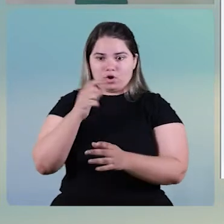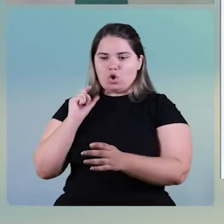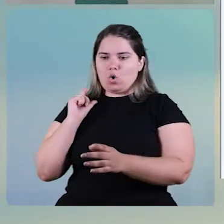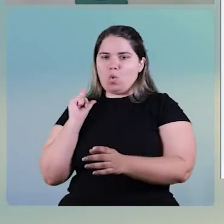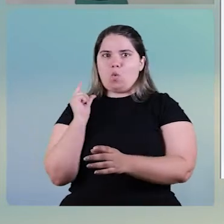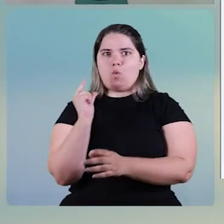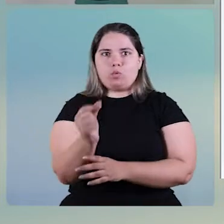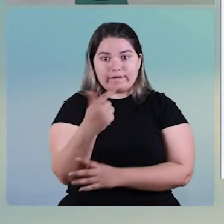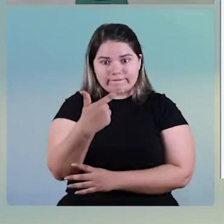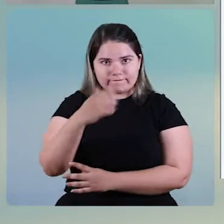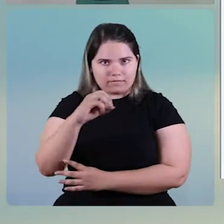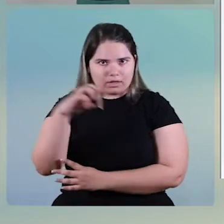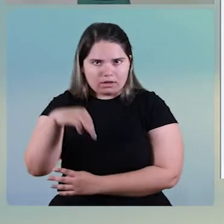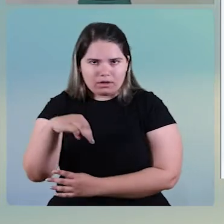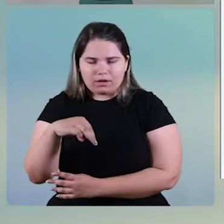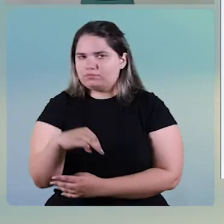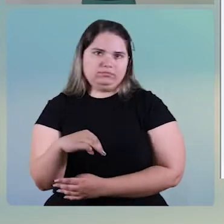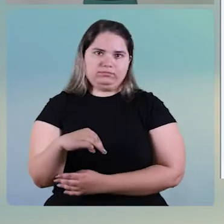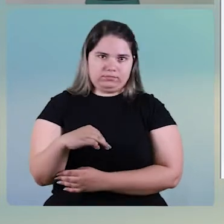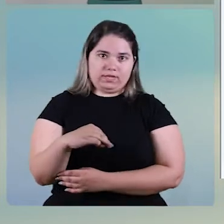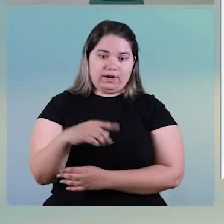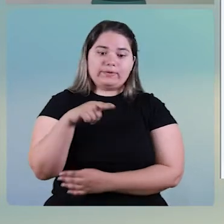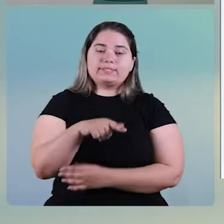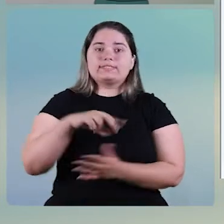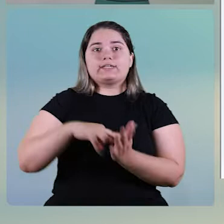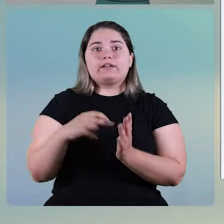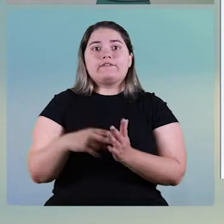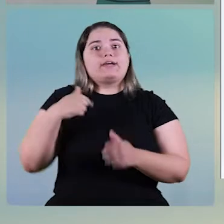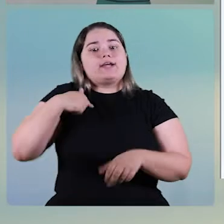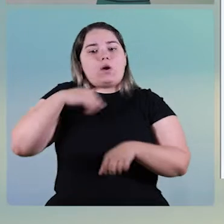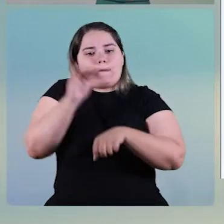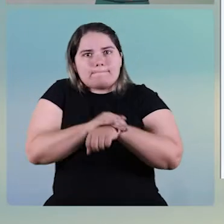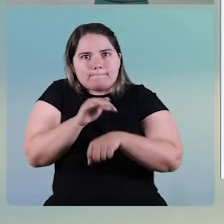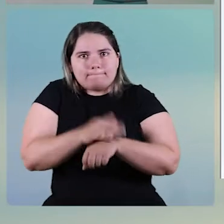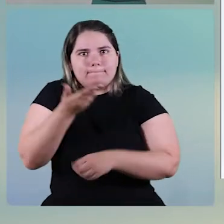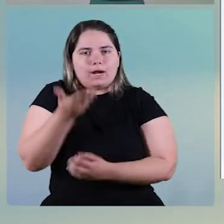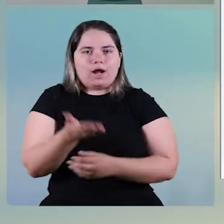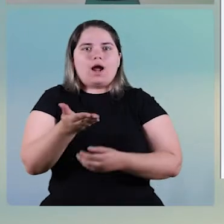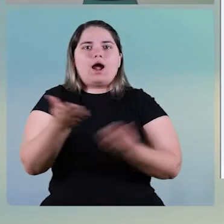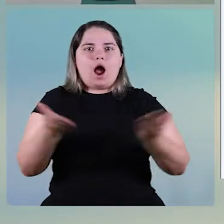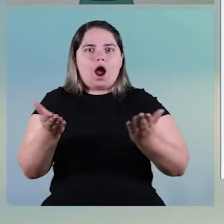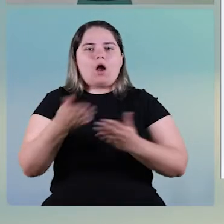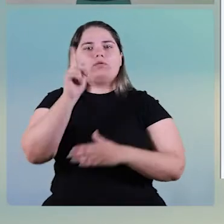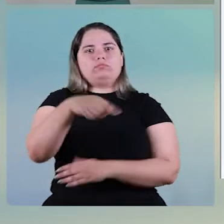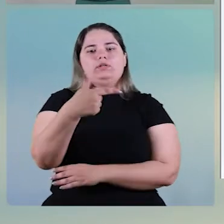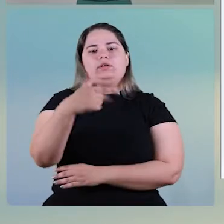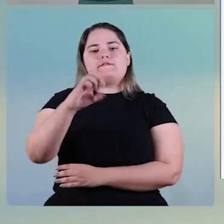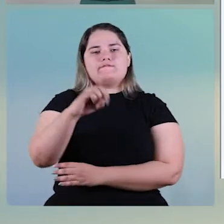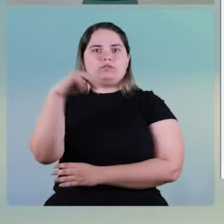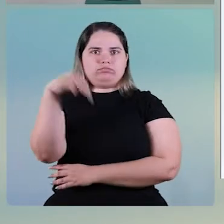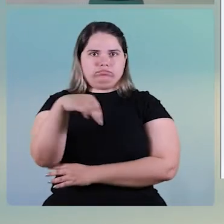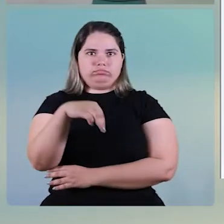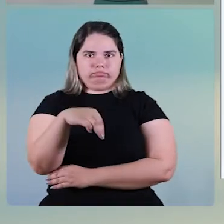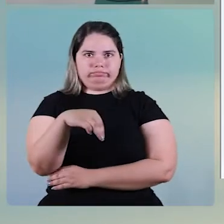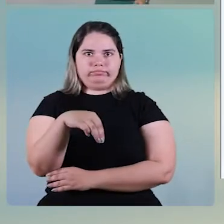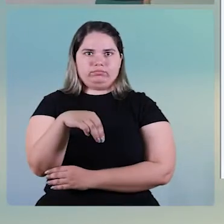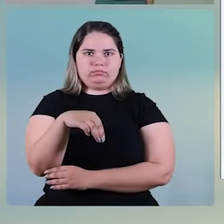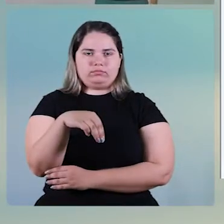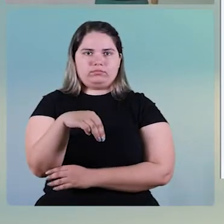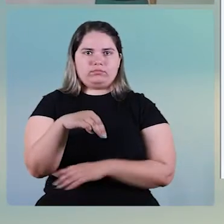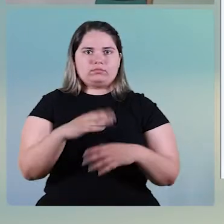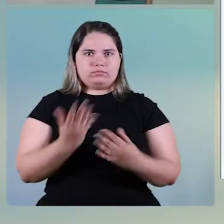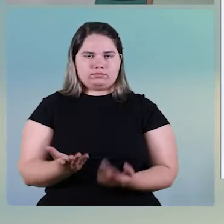naquele instante ele se encontra na posição, no espaço 20 metros. Ele está a 20 metros do zero.